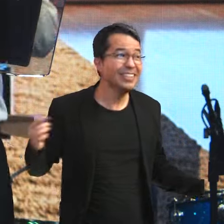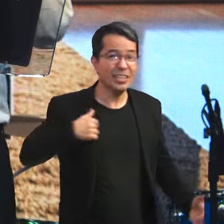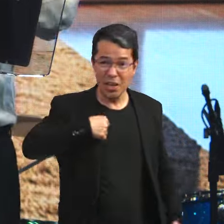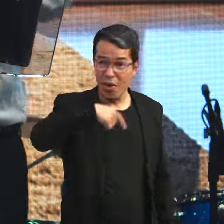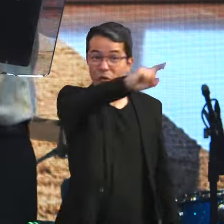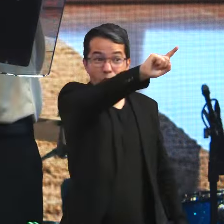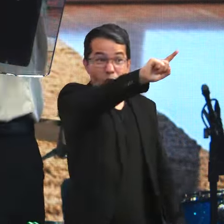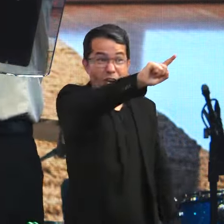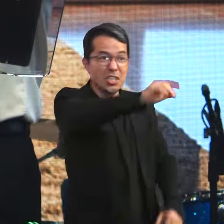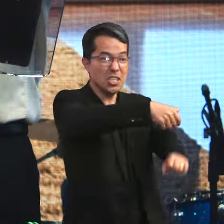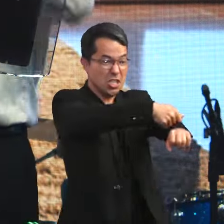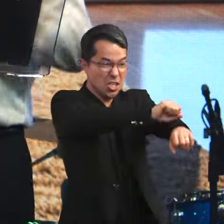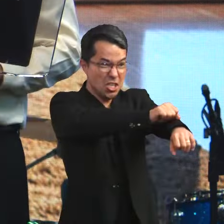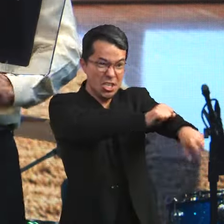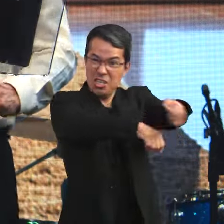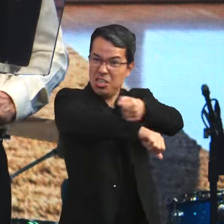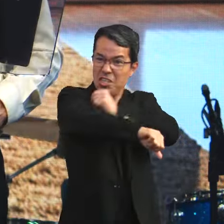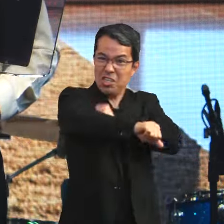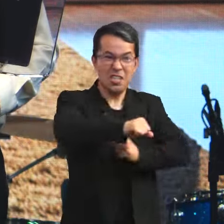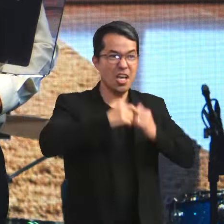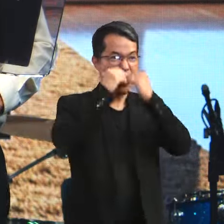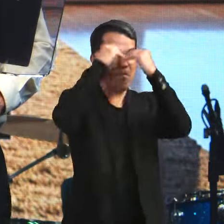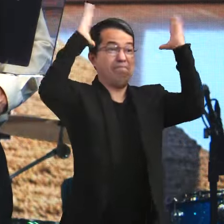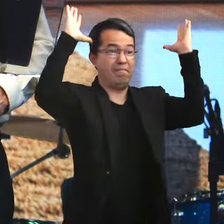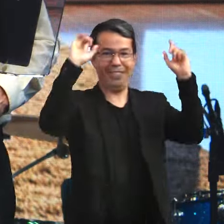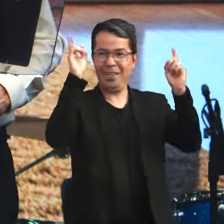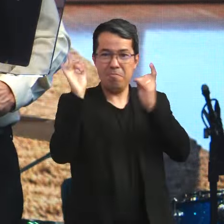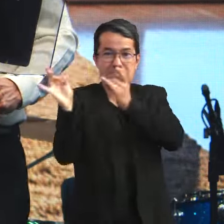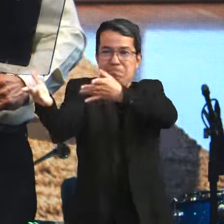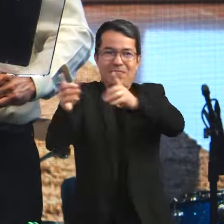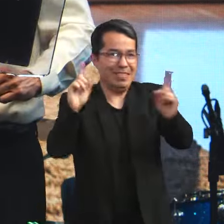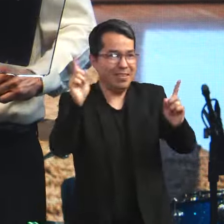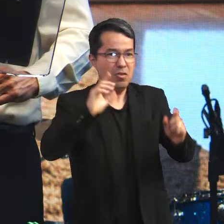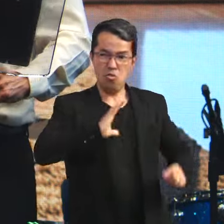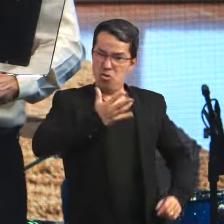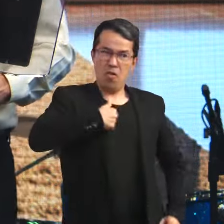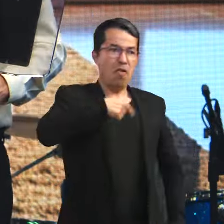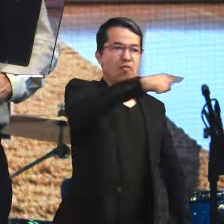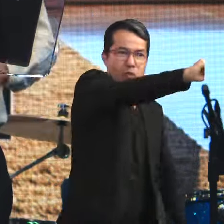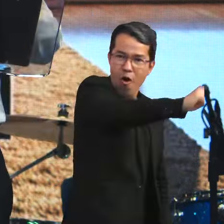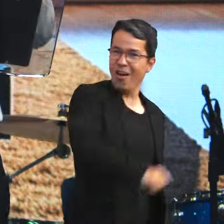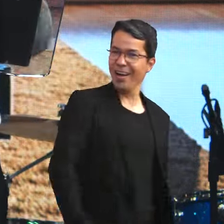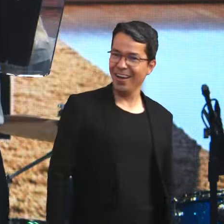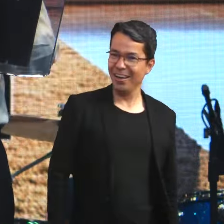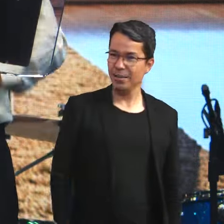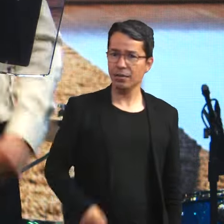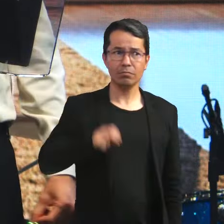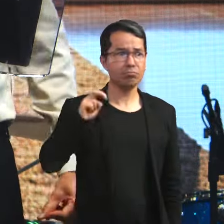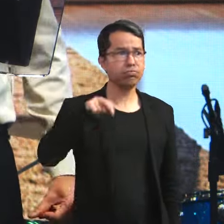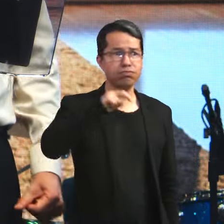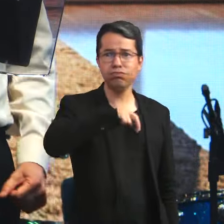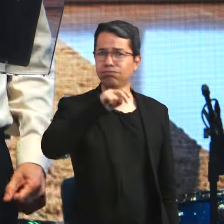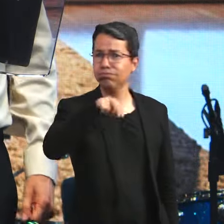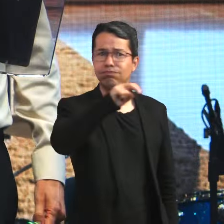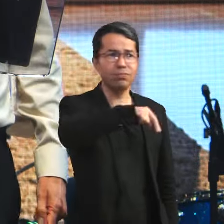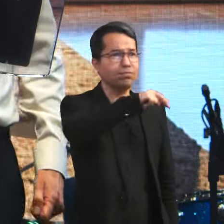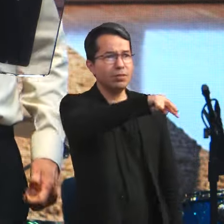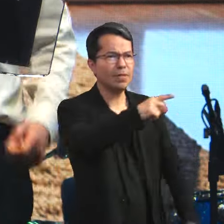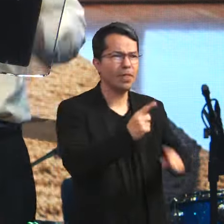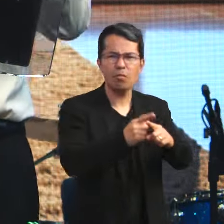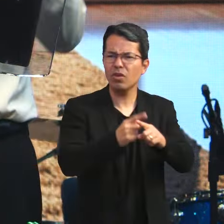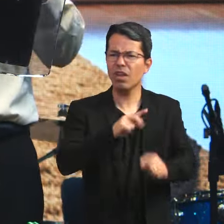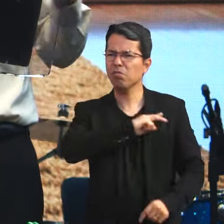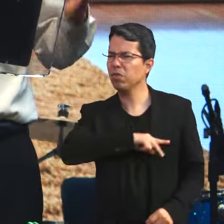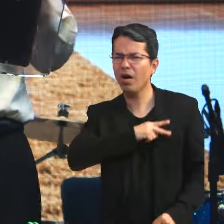esperaria pa não obstante Paulo continua no seu trajeto no seu caminho por el Por que ele faz